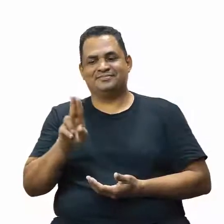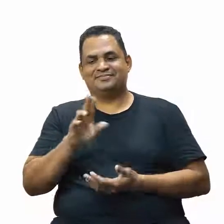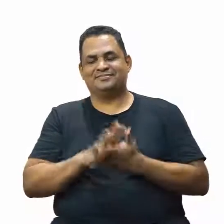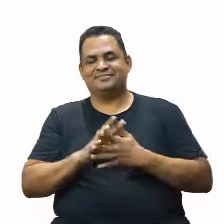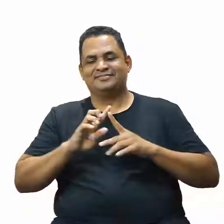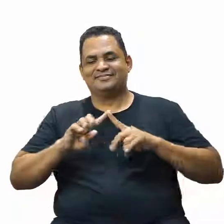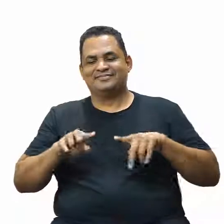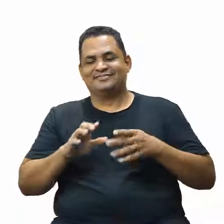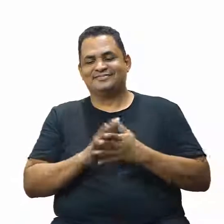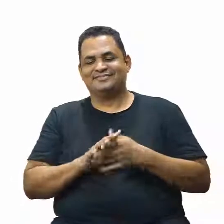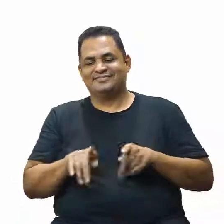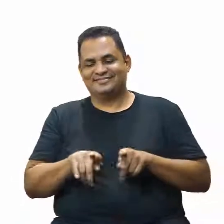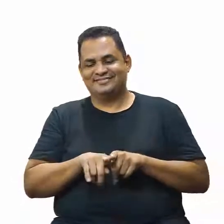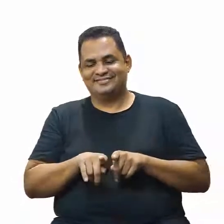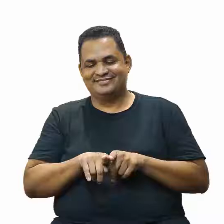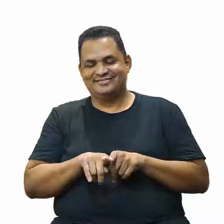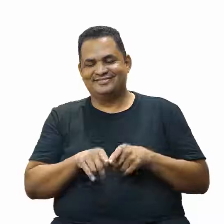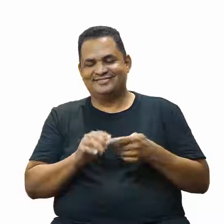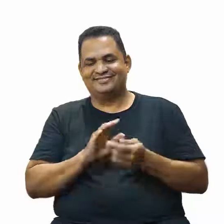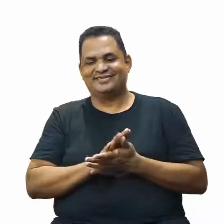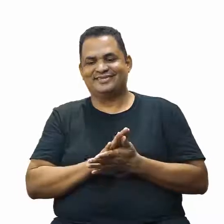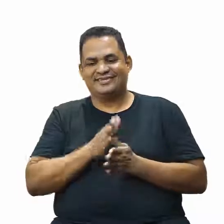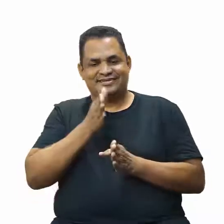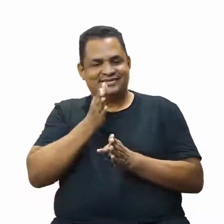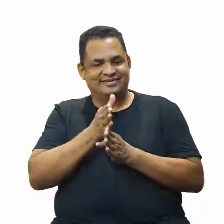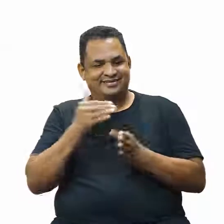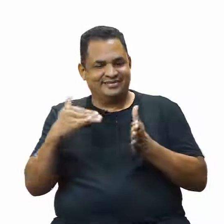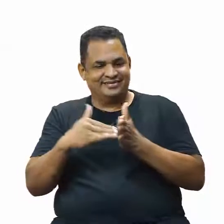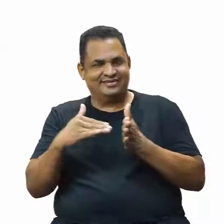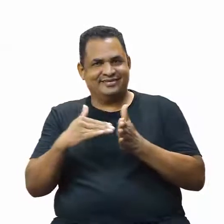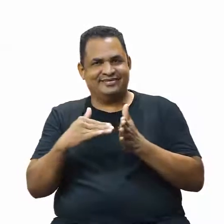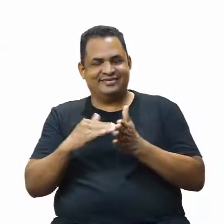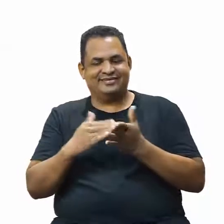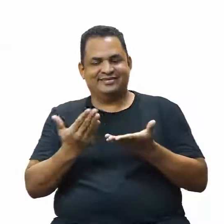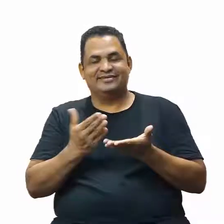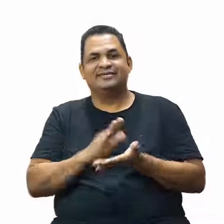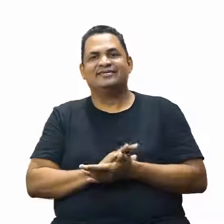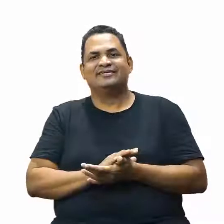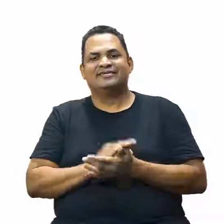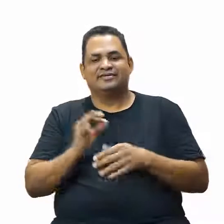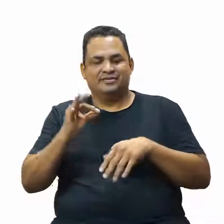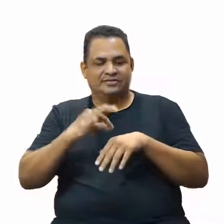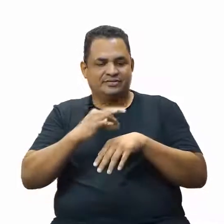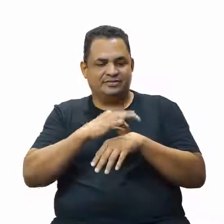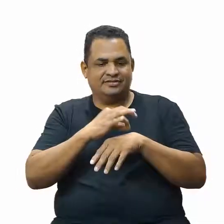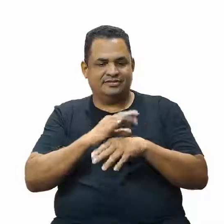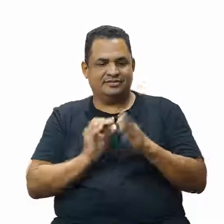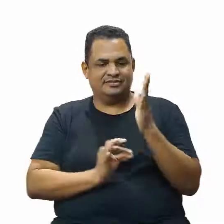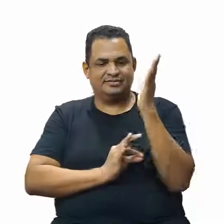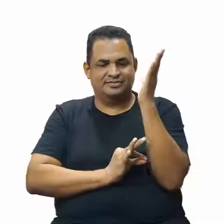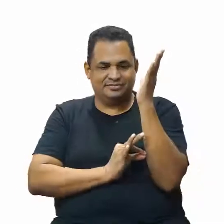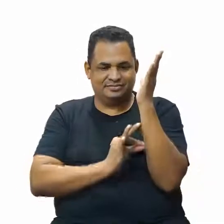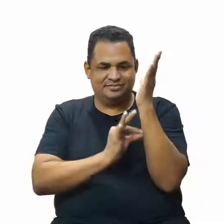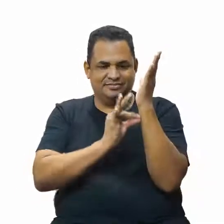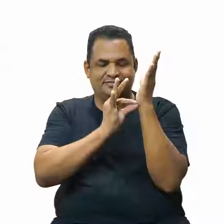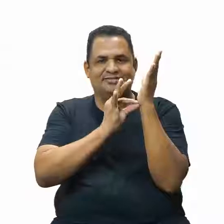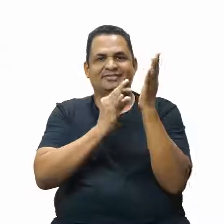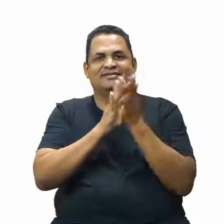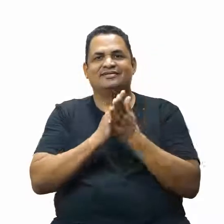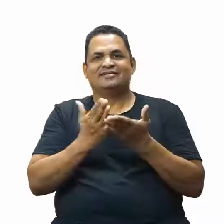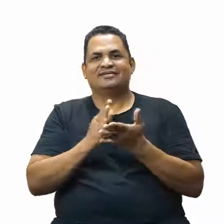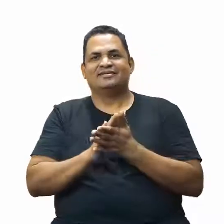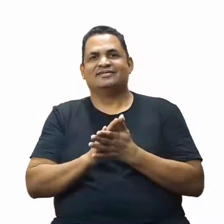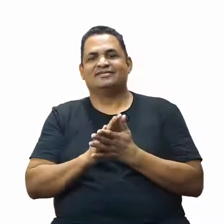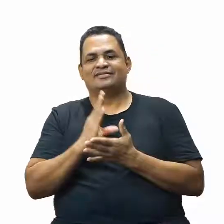Mas você pode também usar barreiras para evitar que a formiga suba nas plantas, como cone